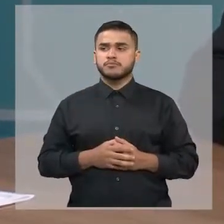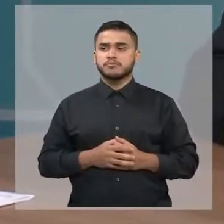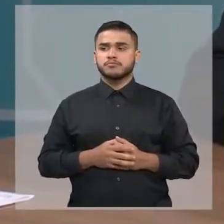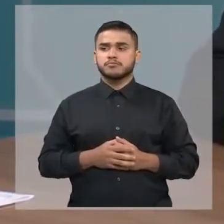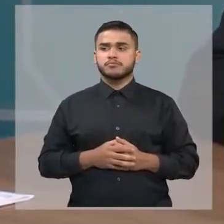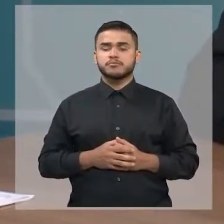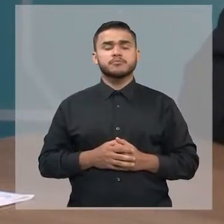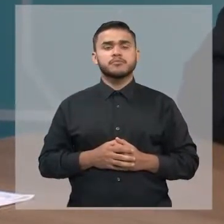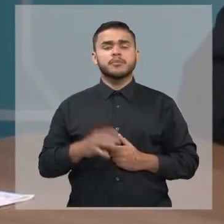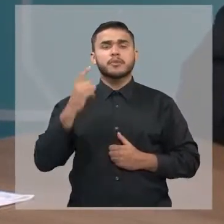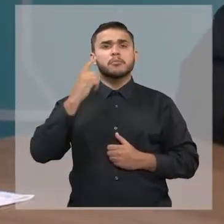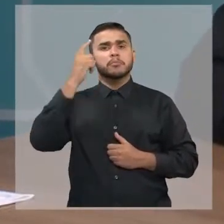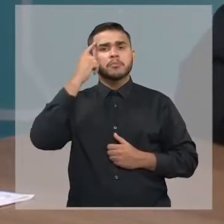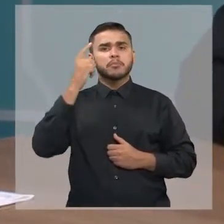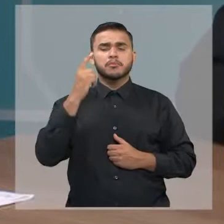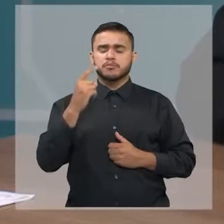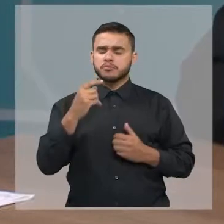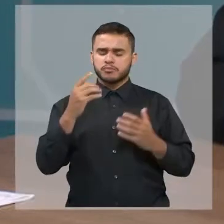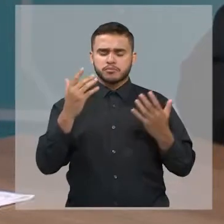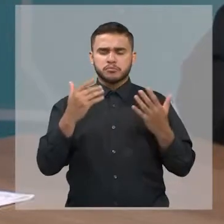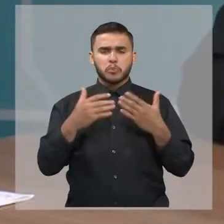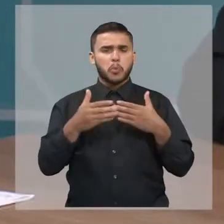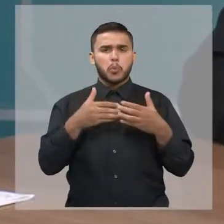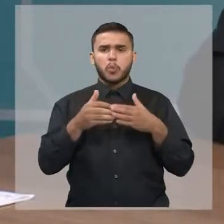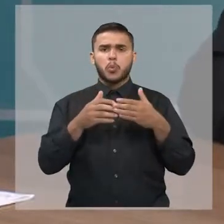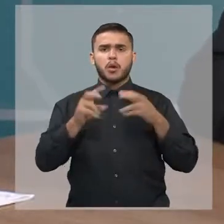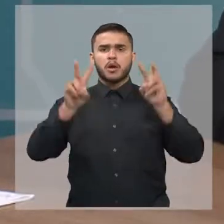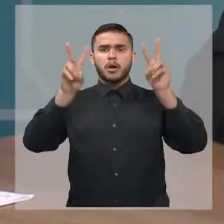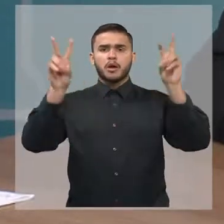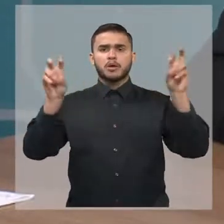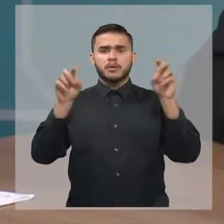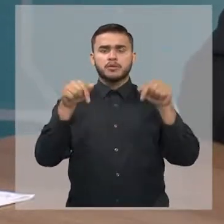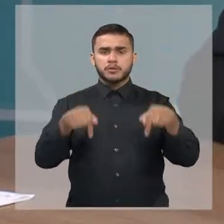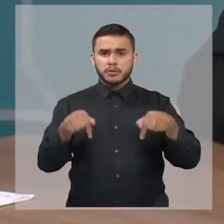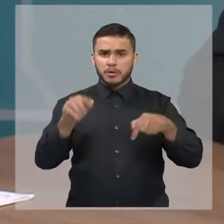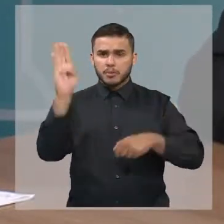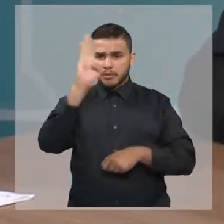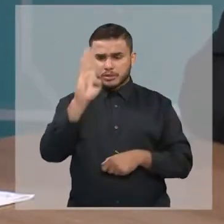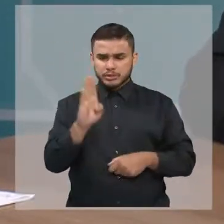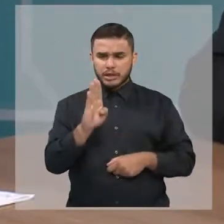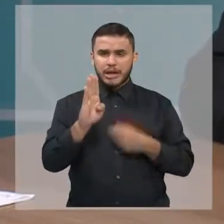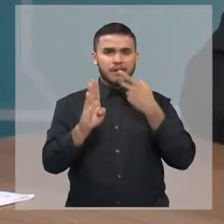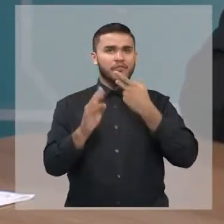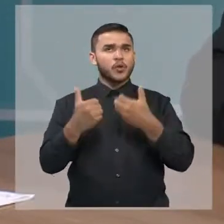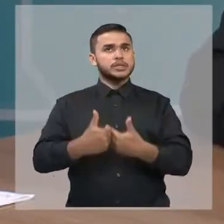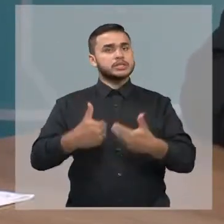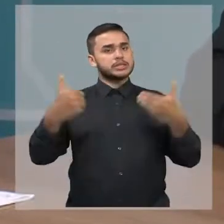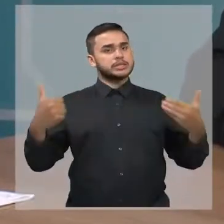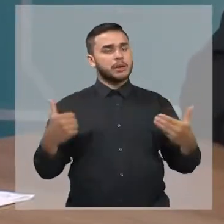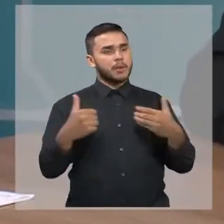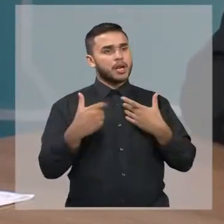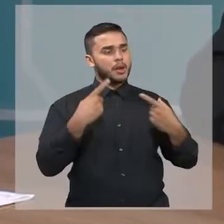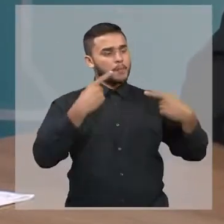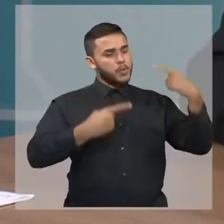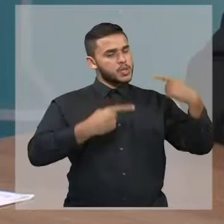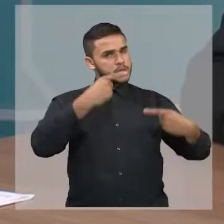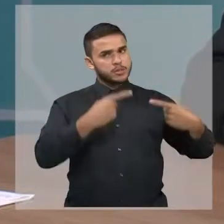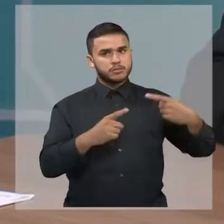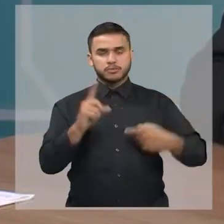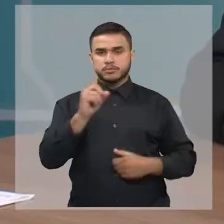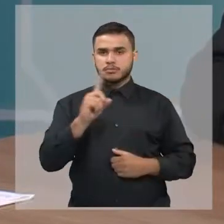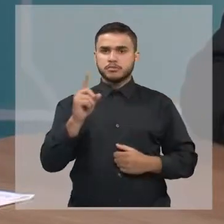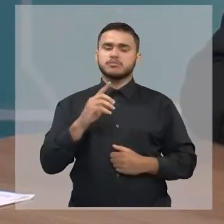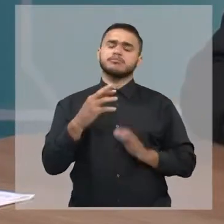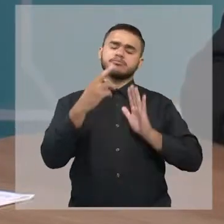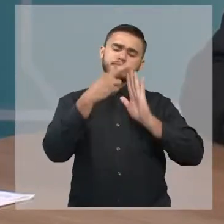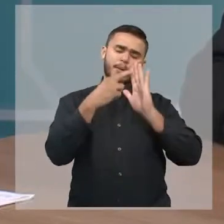Não dá mais para a gente dissociar qualquer assunto hoje que está acontecendo no Brasil da política. Então, principalmente por conta da reforma